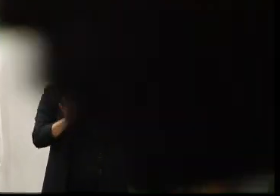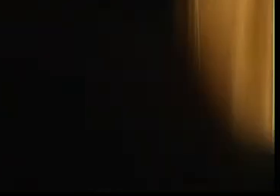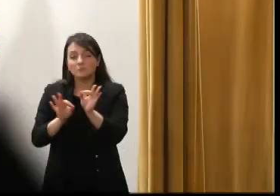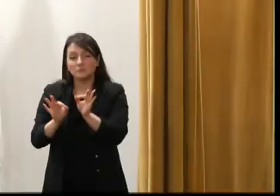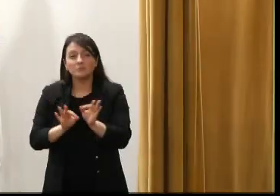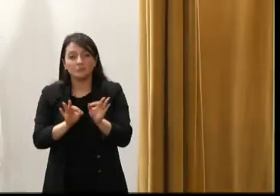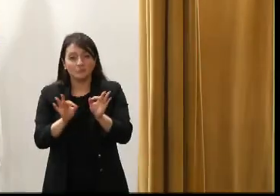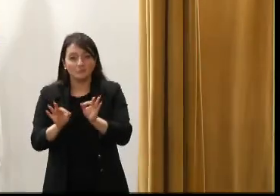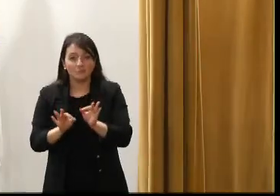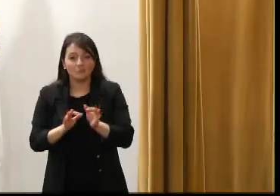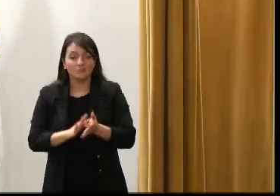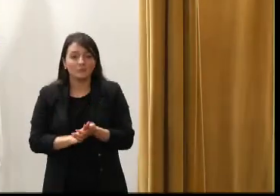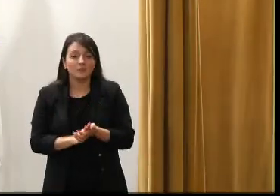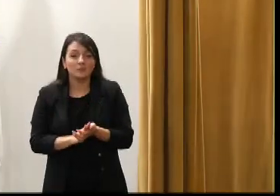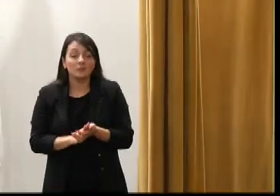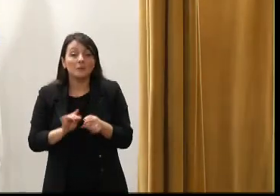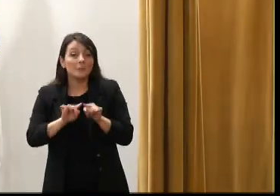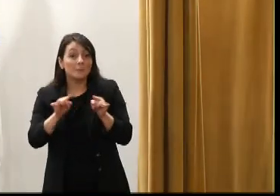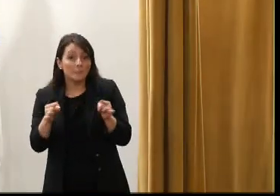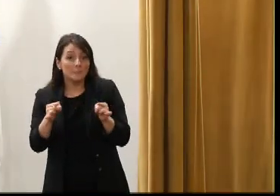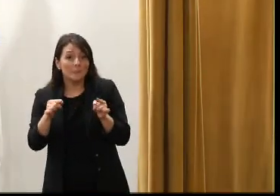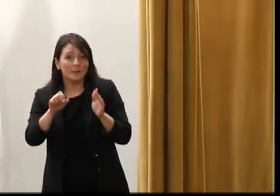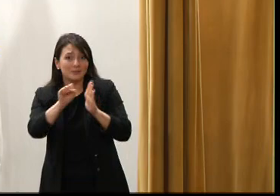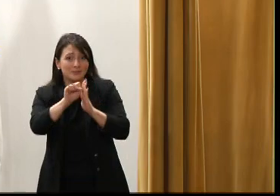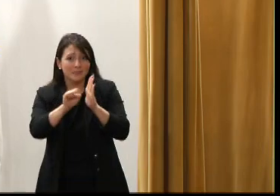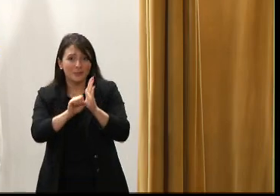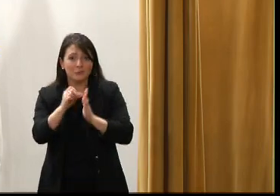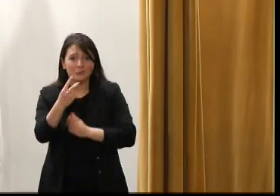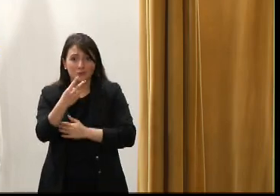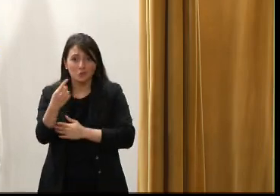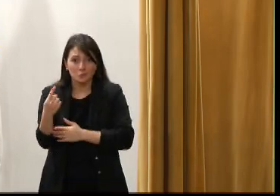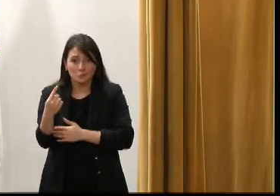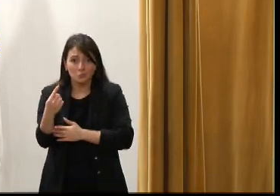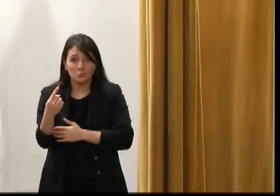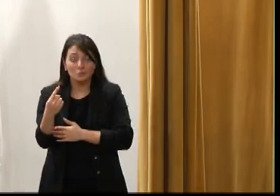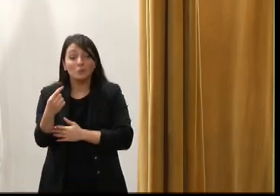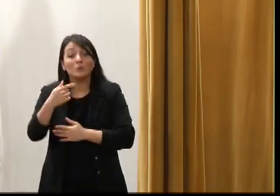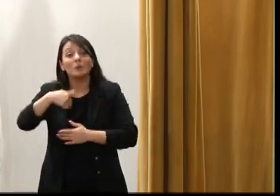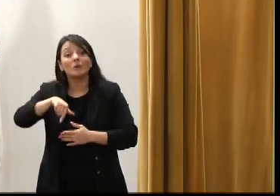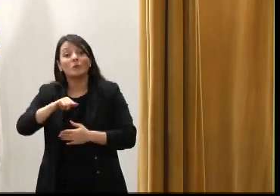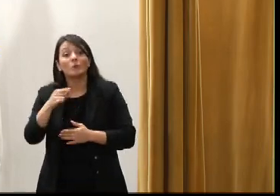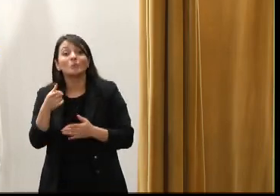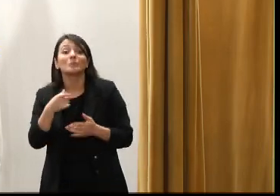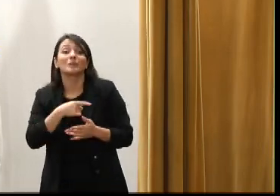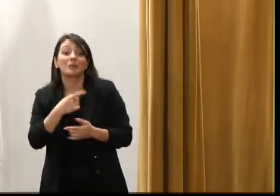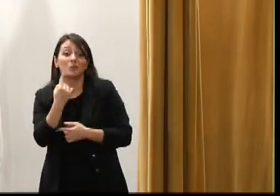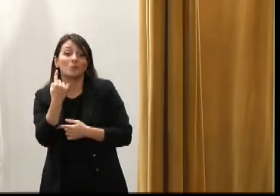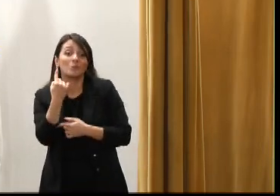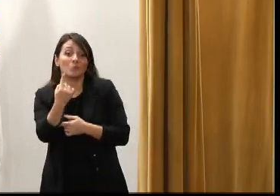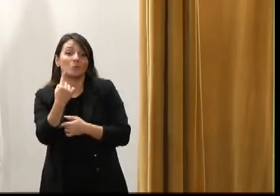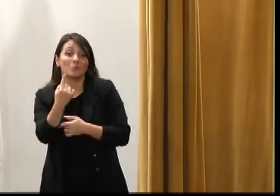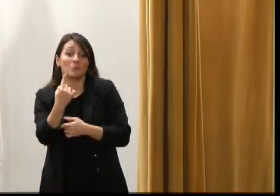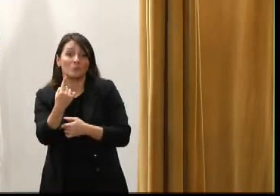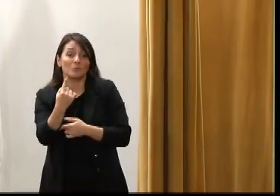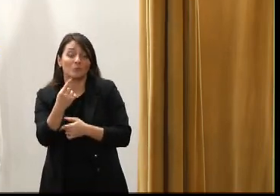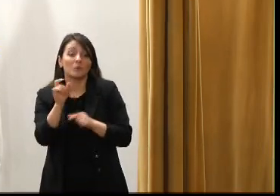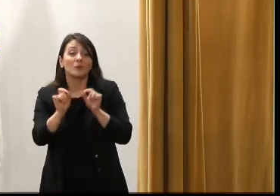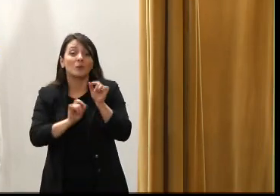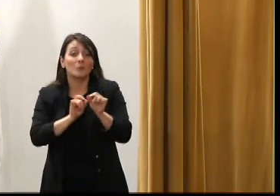planejamento. Mas, no século XXI, eu terei um fator que é